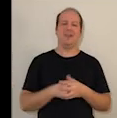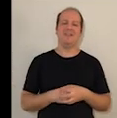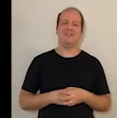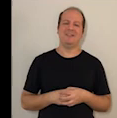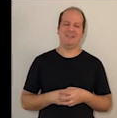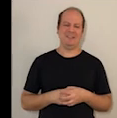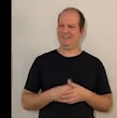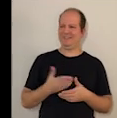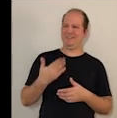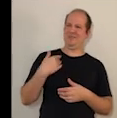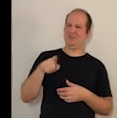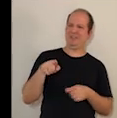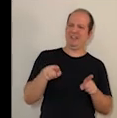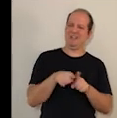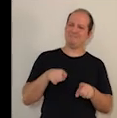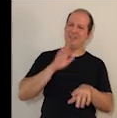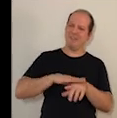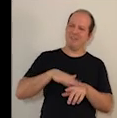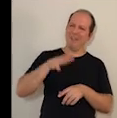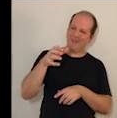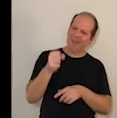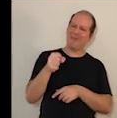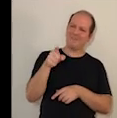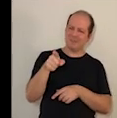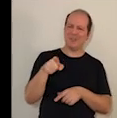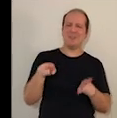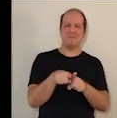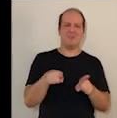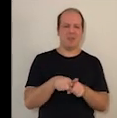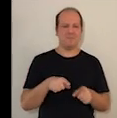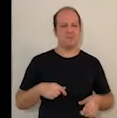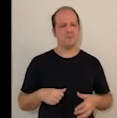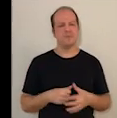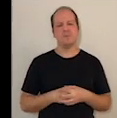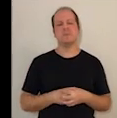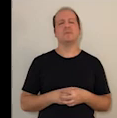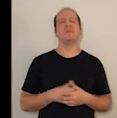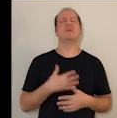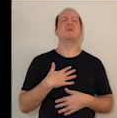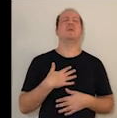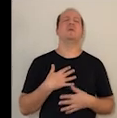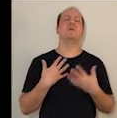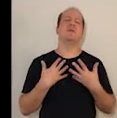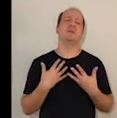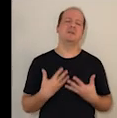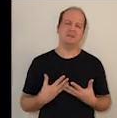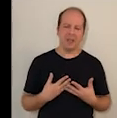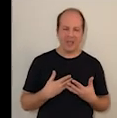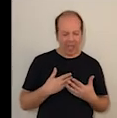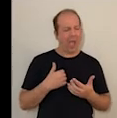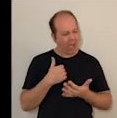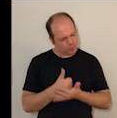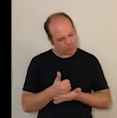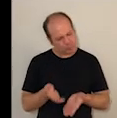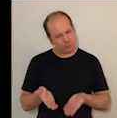comer galhardamente no banquete fúnebre de Volpone. Você também tá aí, seu tratante. Eu devia agarrá-lo pelo